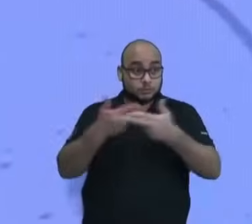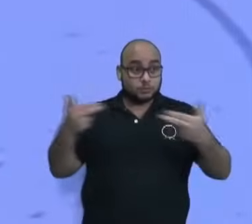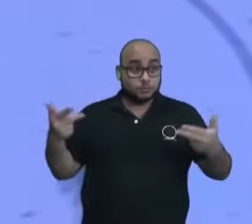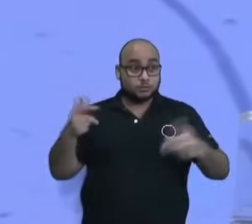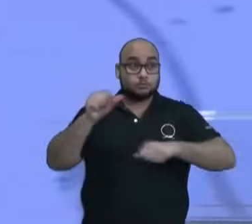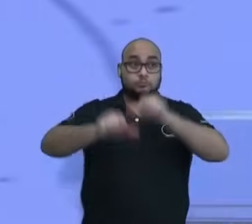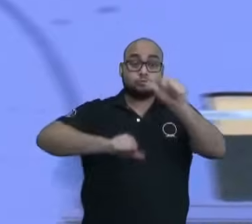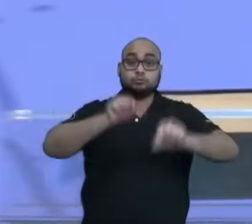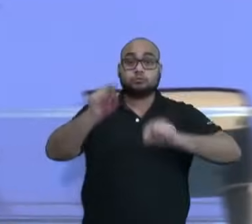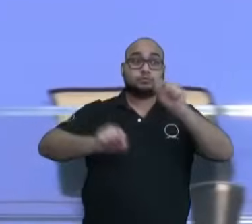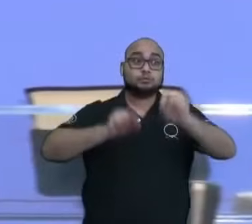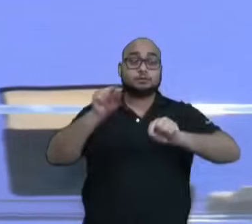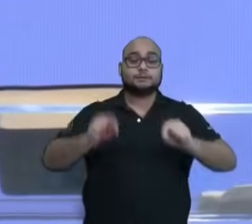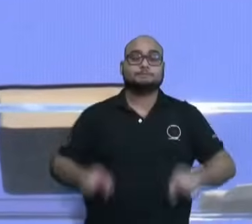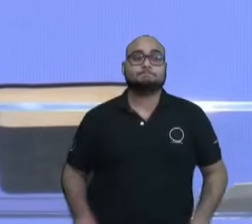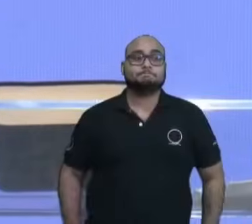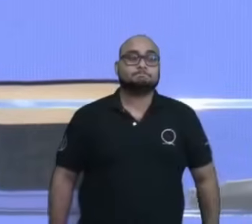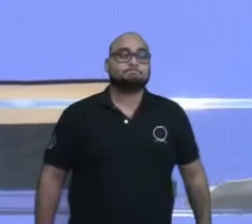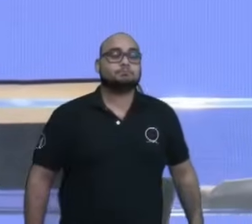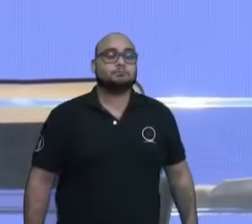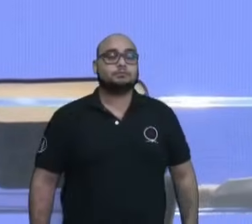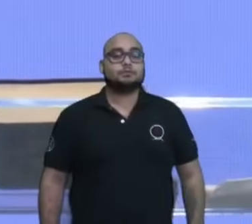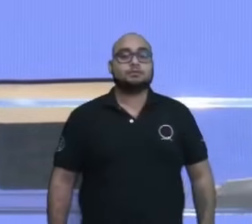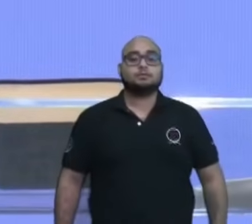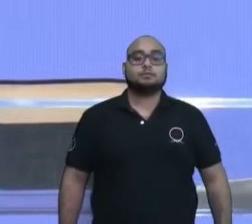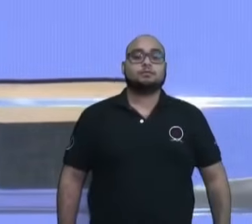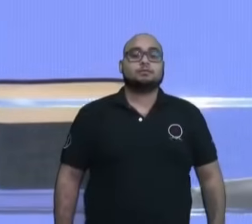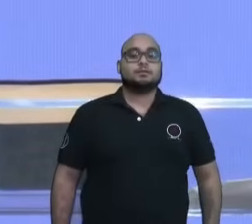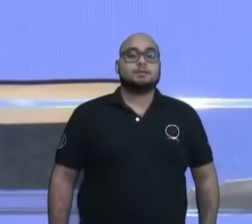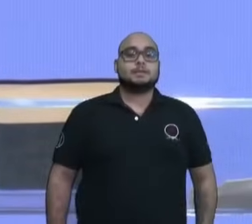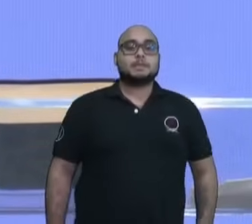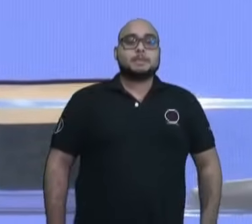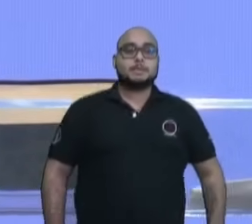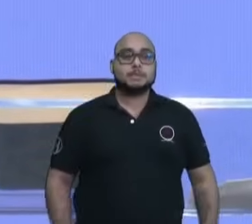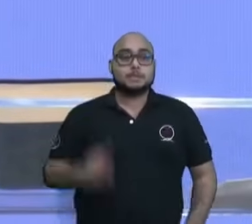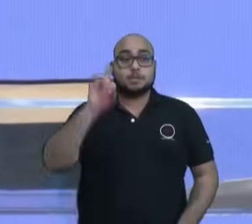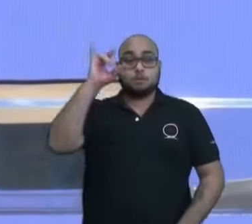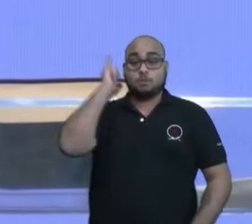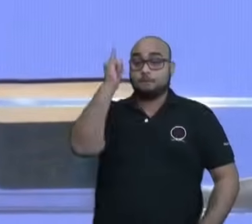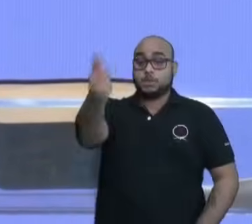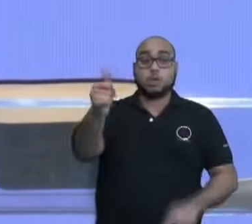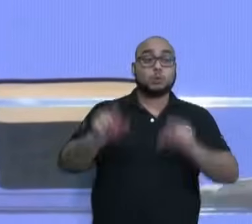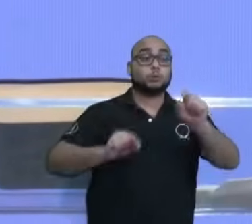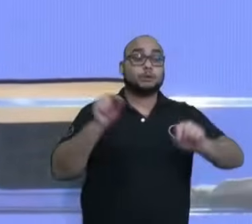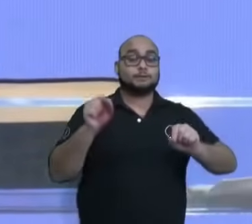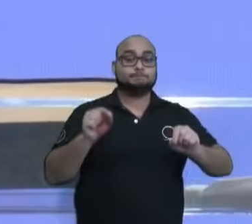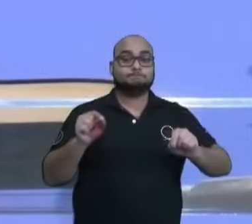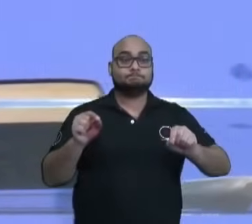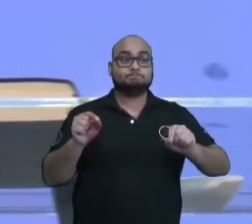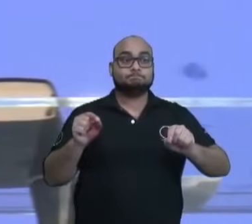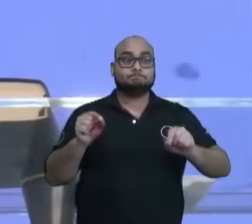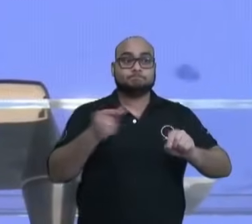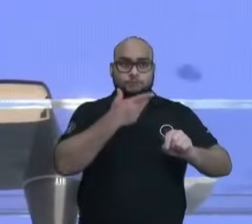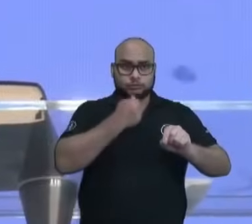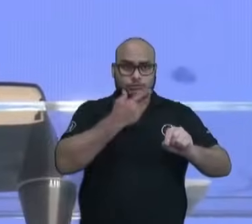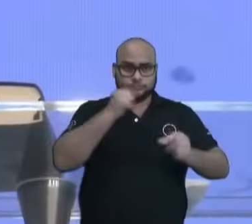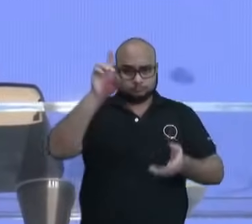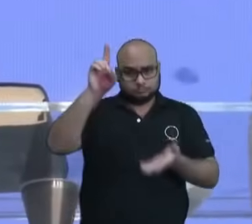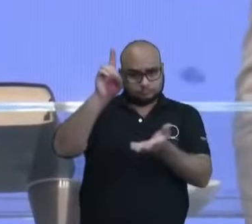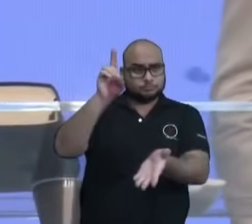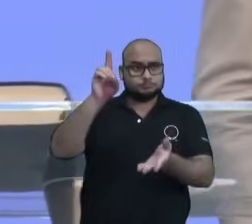meu filho você não ouviu o homem de Deus não te aconselhou por tu não ouviu essa batata quente